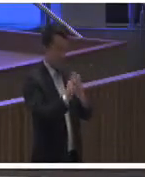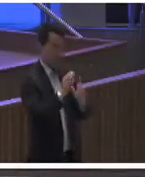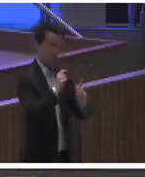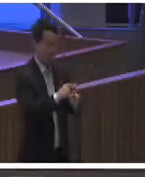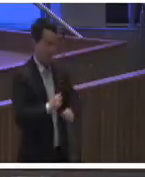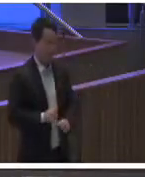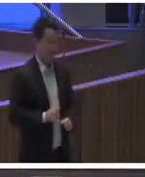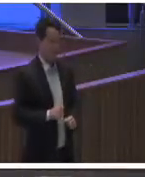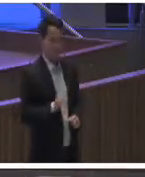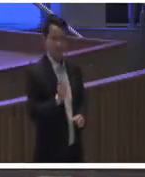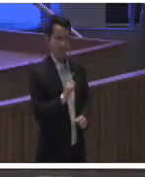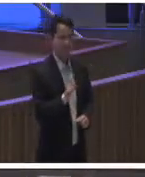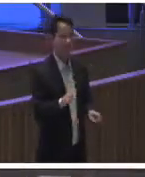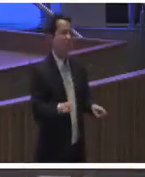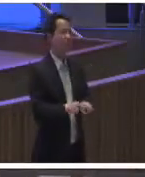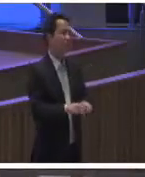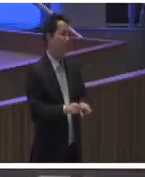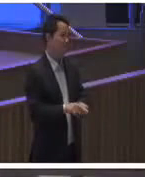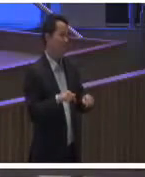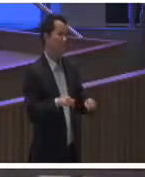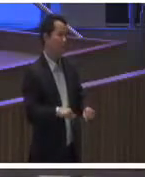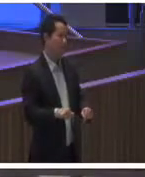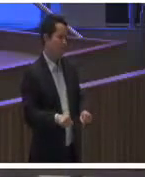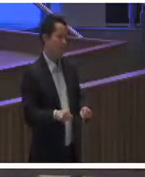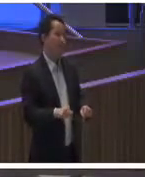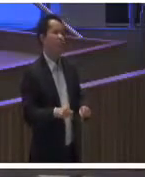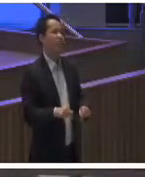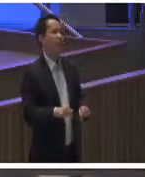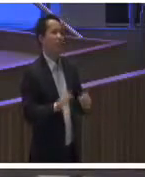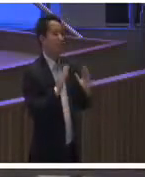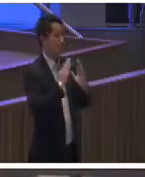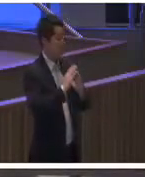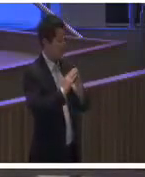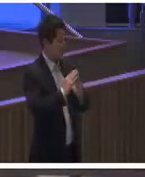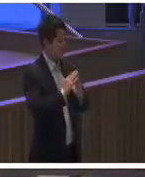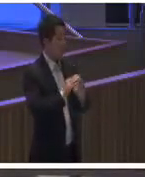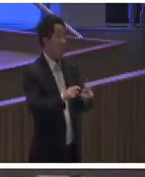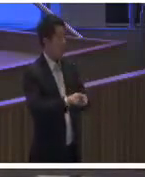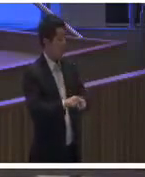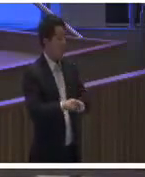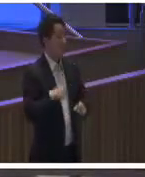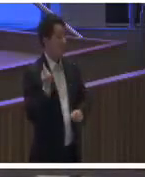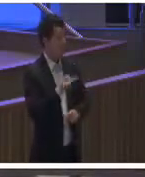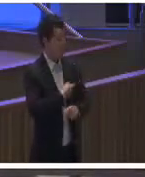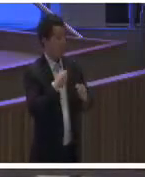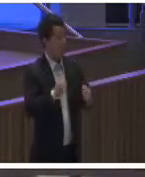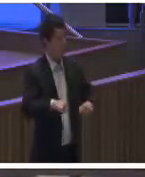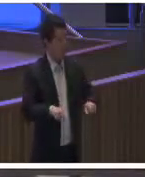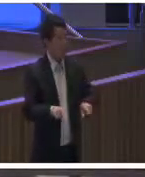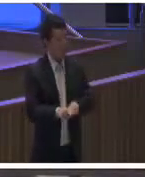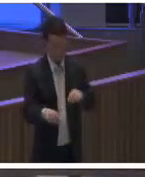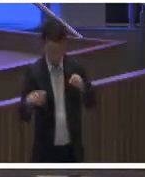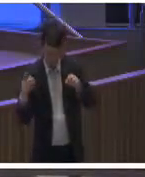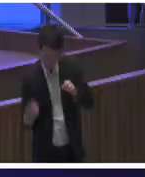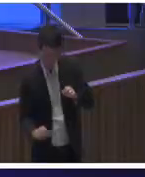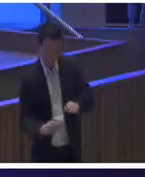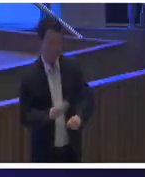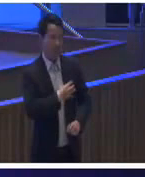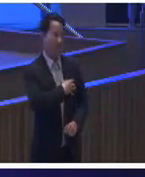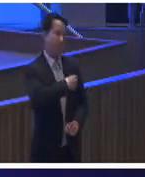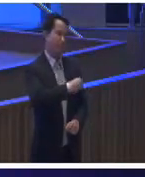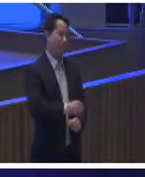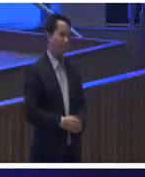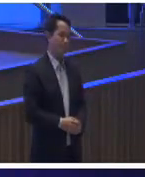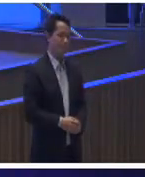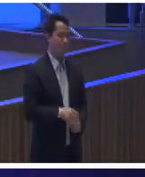a Bíblia ensina que a gente precisa disciplinar os nossos filhos? Se a gente tivesse aprendido a